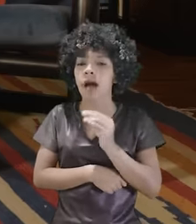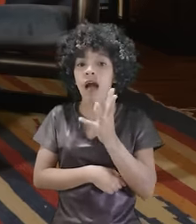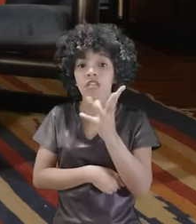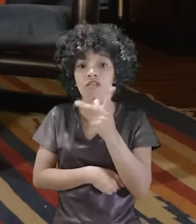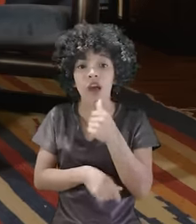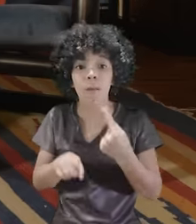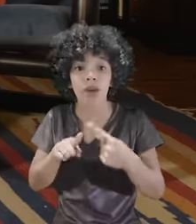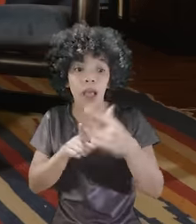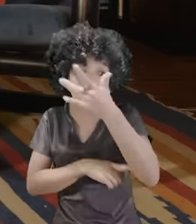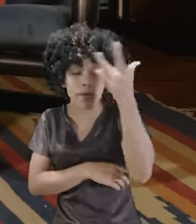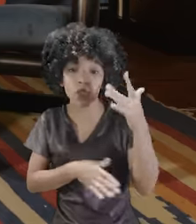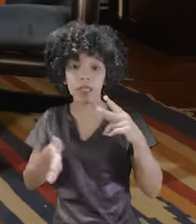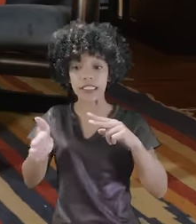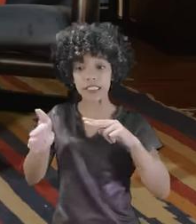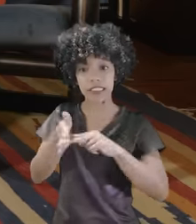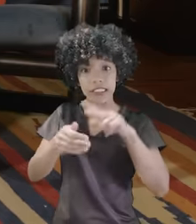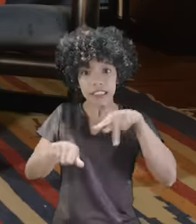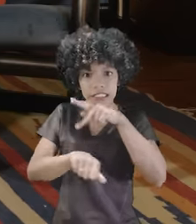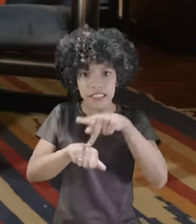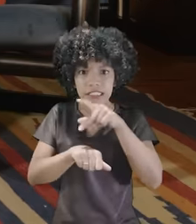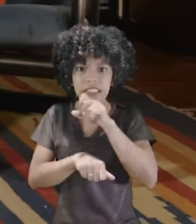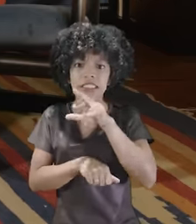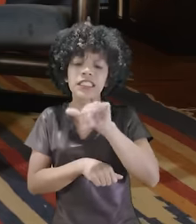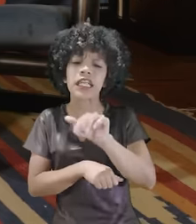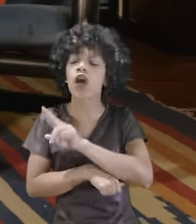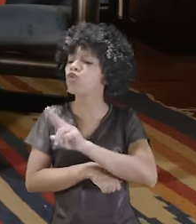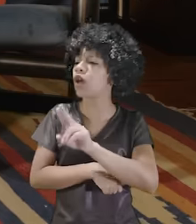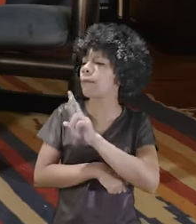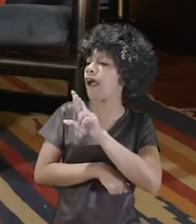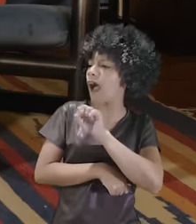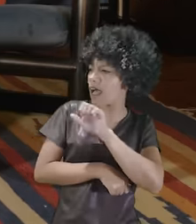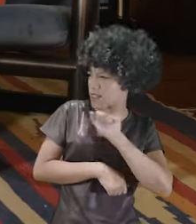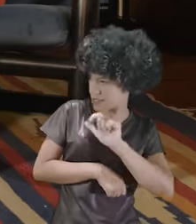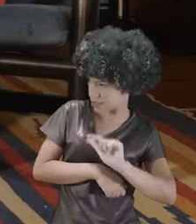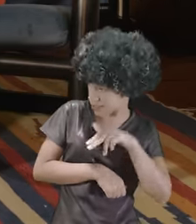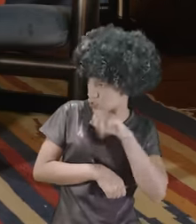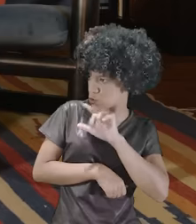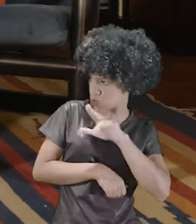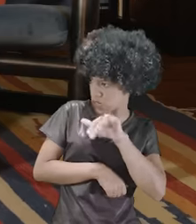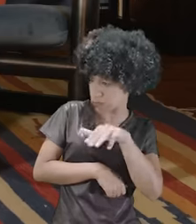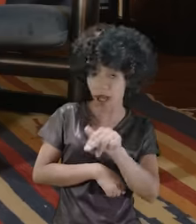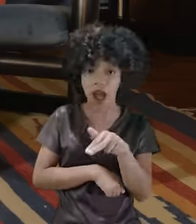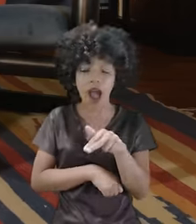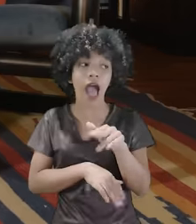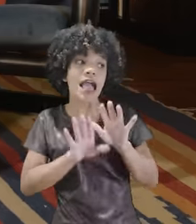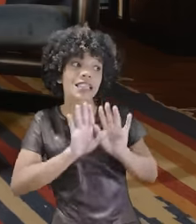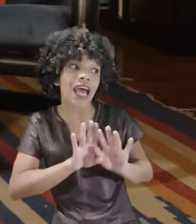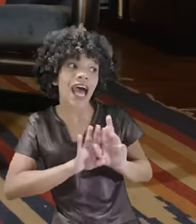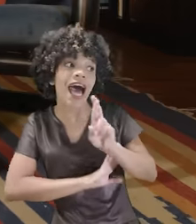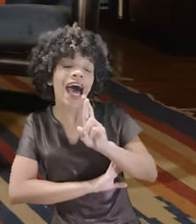uma Síria que é ahasa suliman ali certo nada que fala do exame